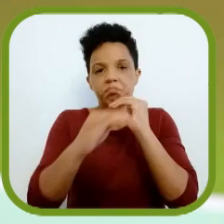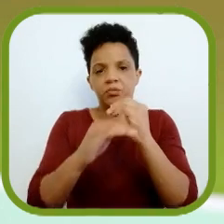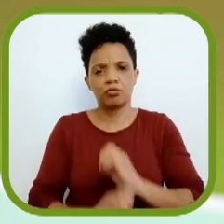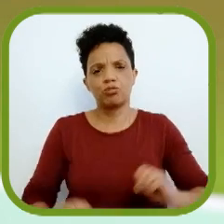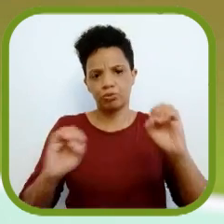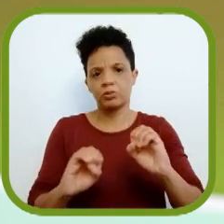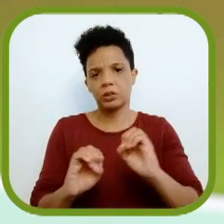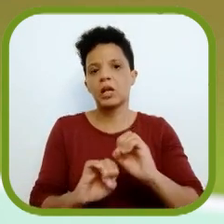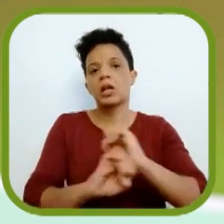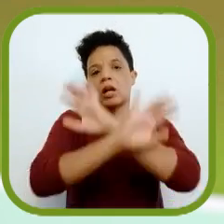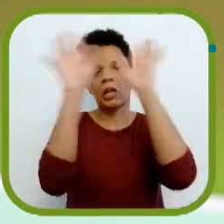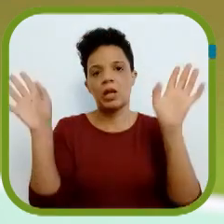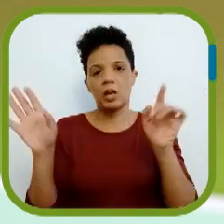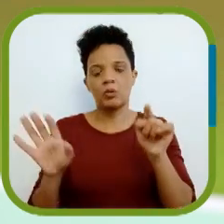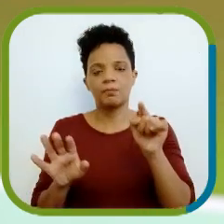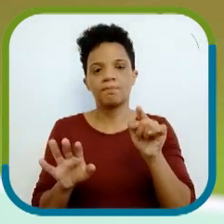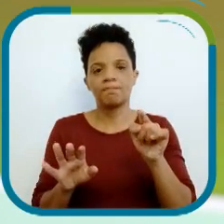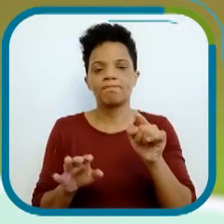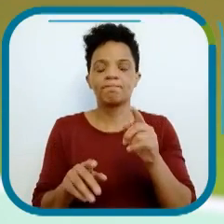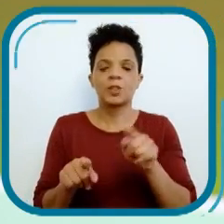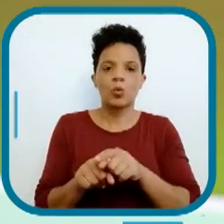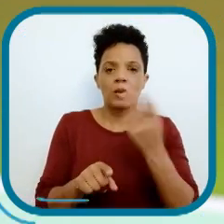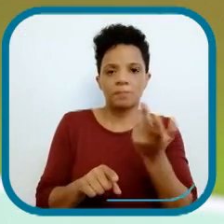igualdade de oportunidades no acesso ao ensino superior. É óbvio que isso vem de